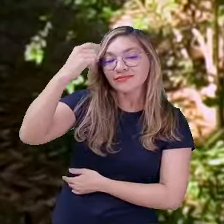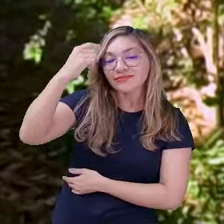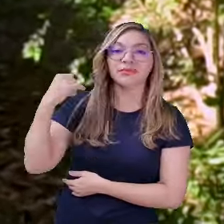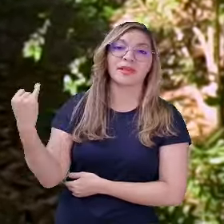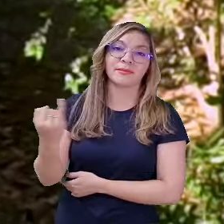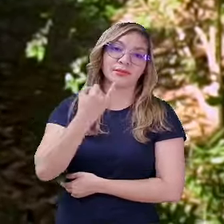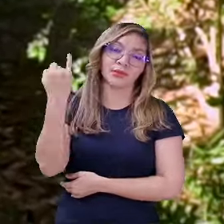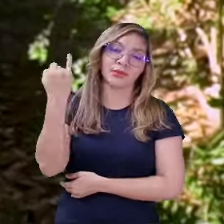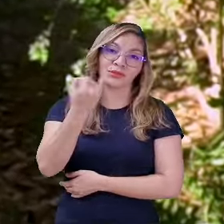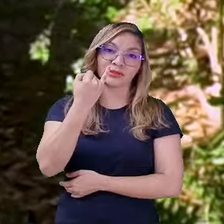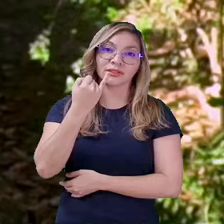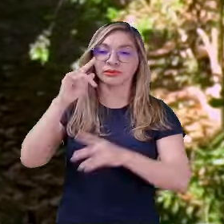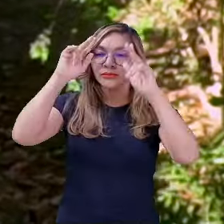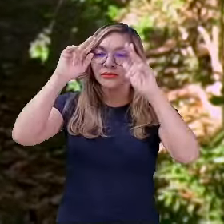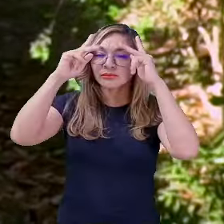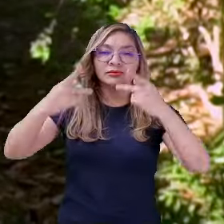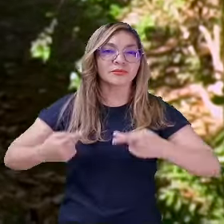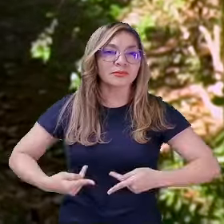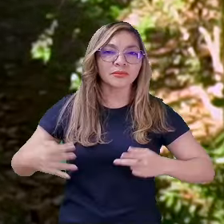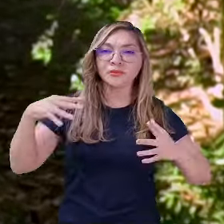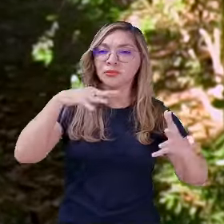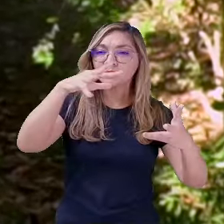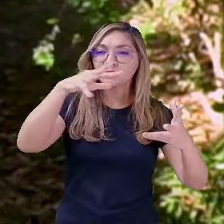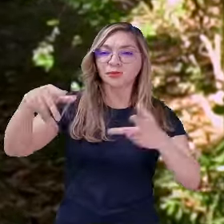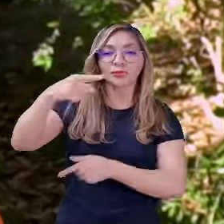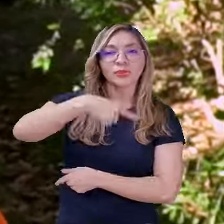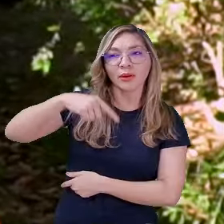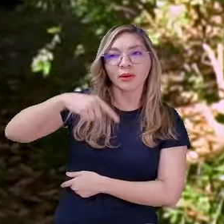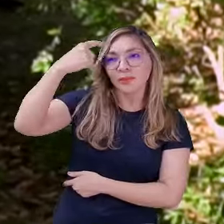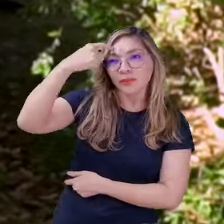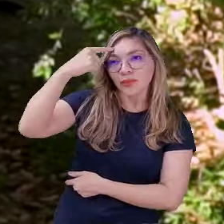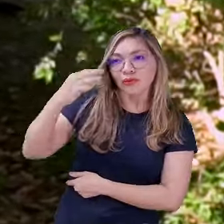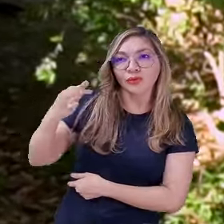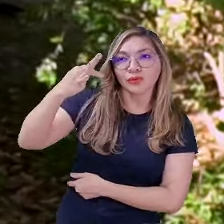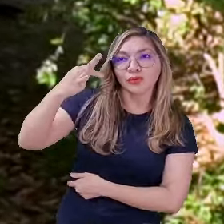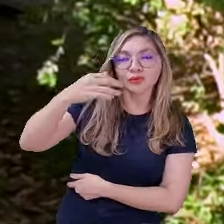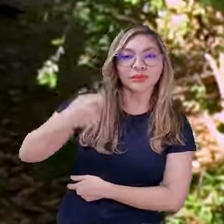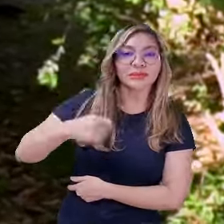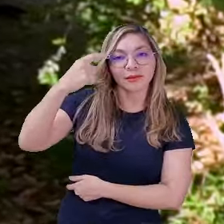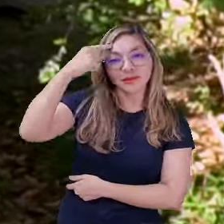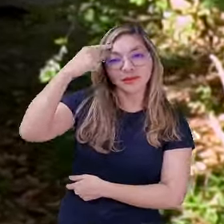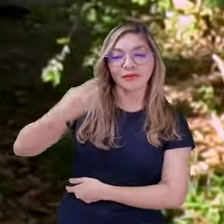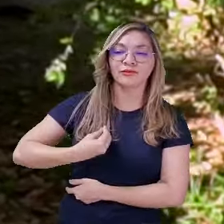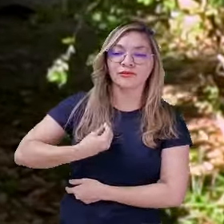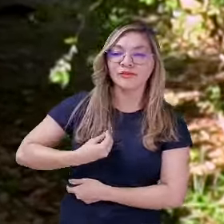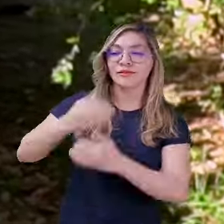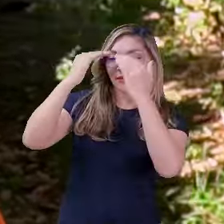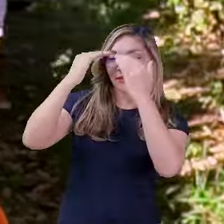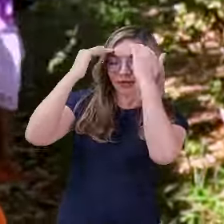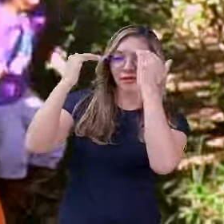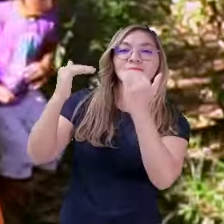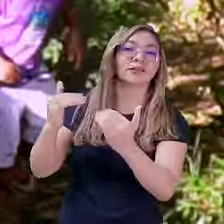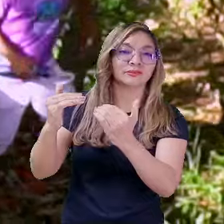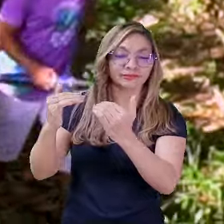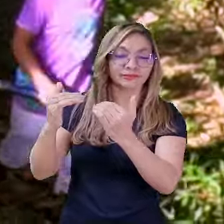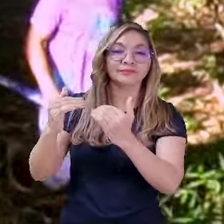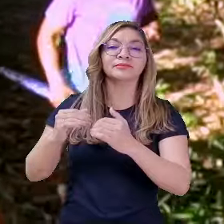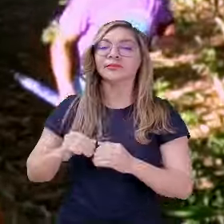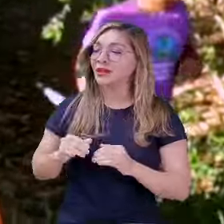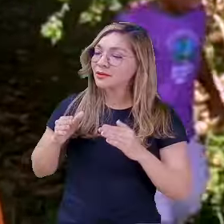para a humanidade, porque quando a gente pensa no futuro, a gente precisa pensar em dignidade, respeito, especialmente às mulheres